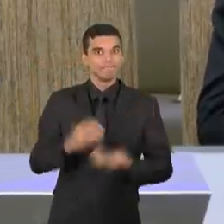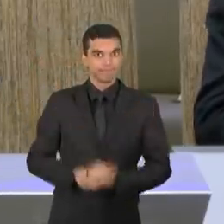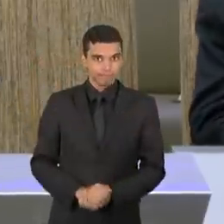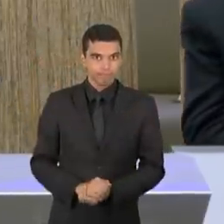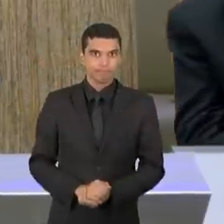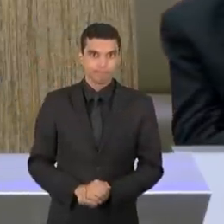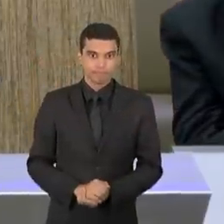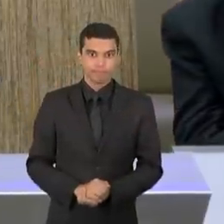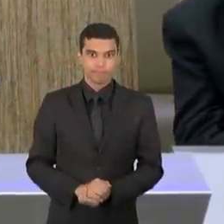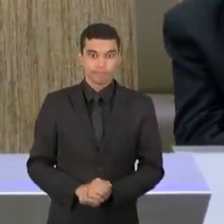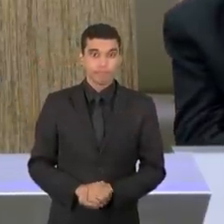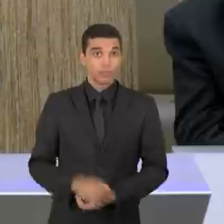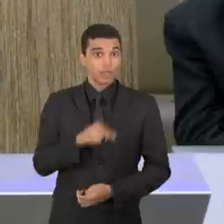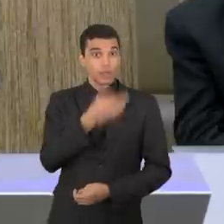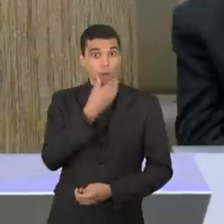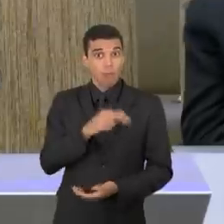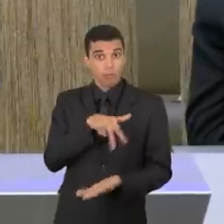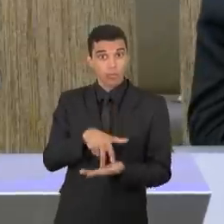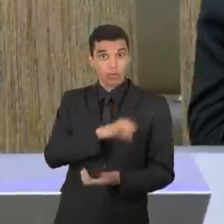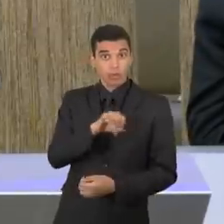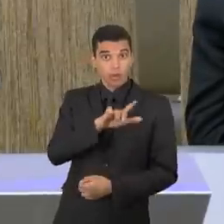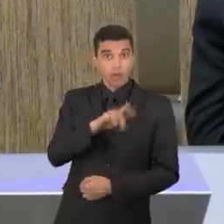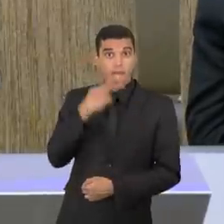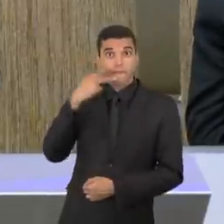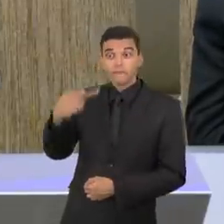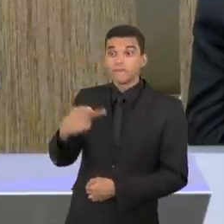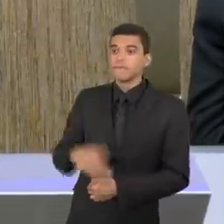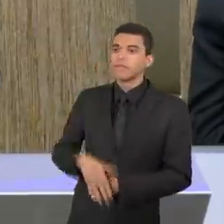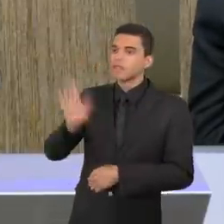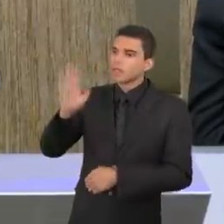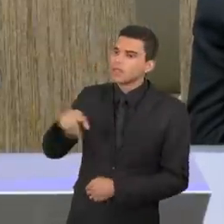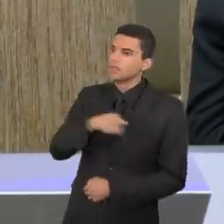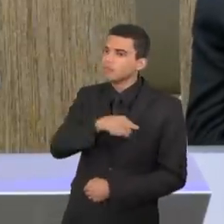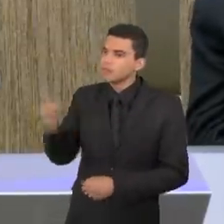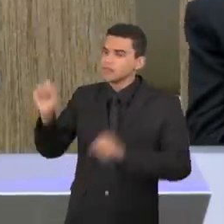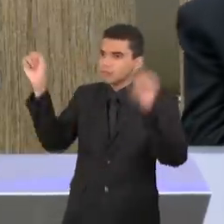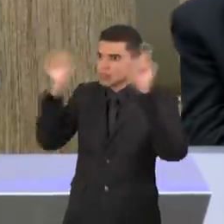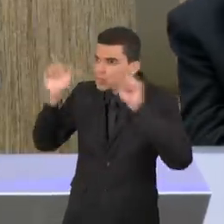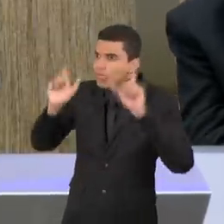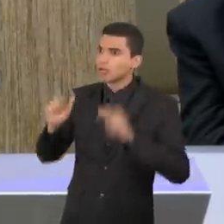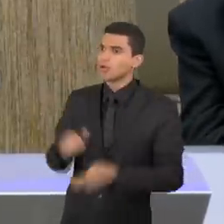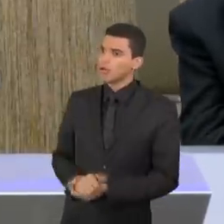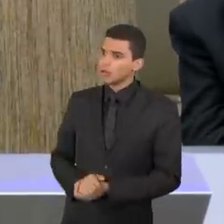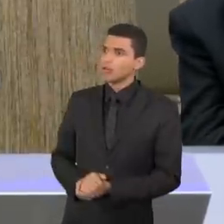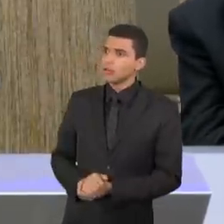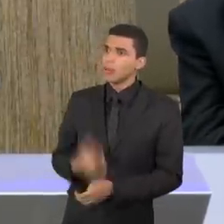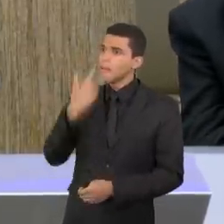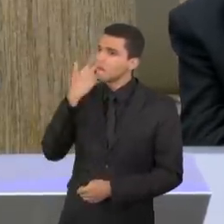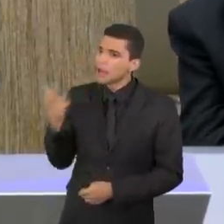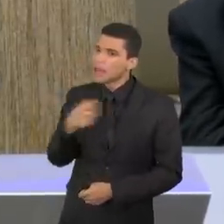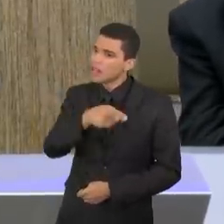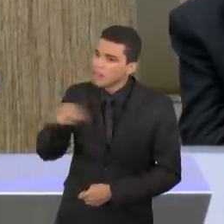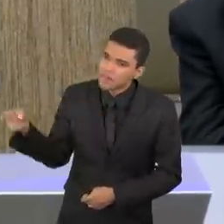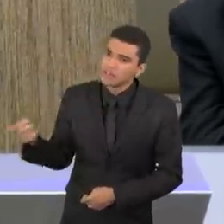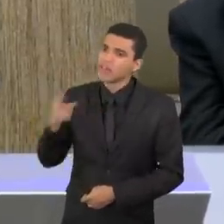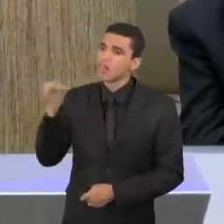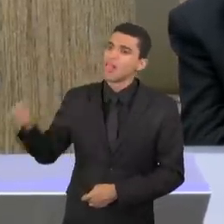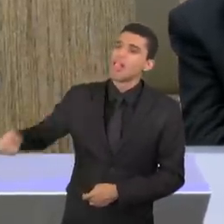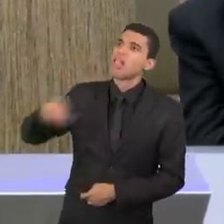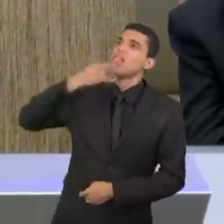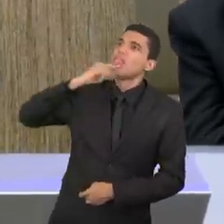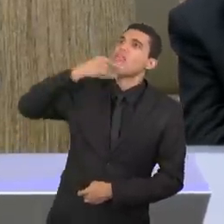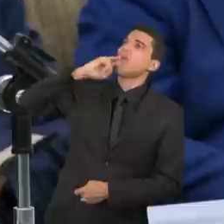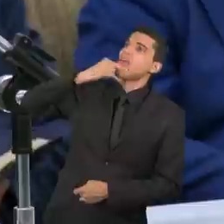despertai, ébrios, e chorai, gemei todo o que bebeis vinho,